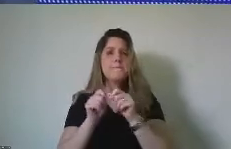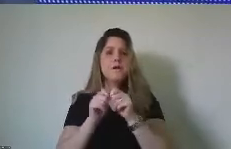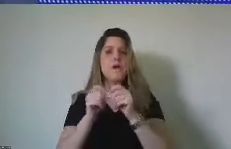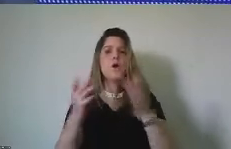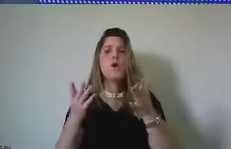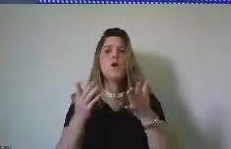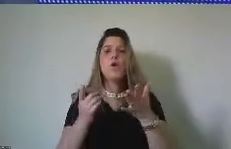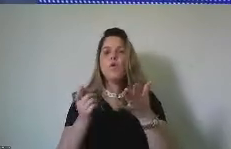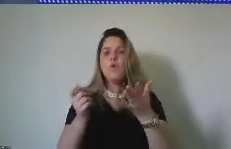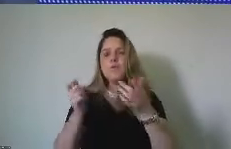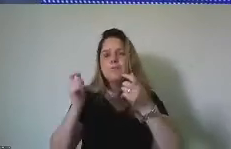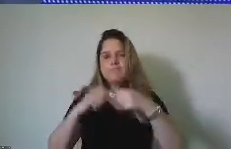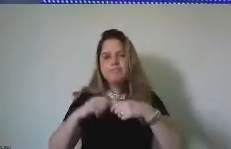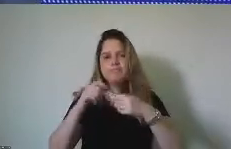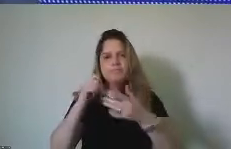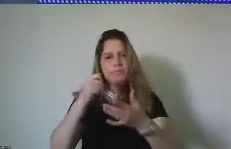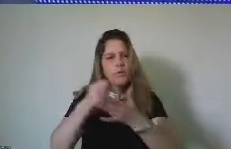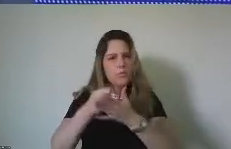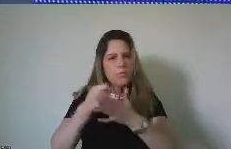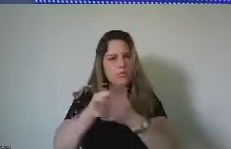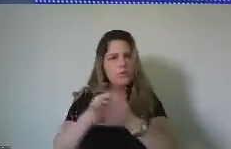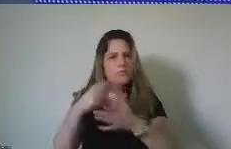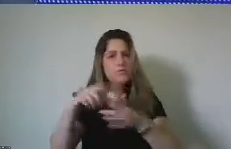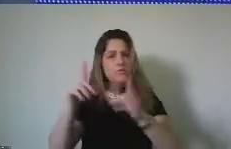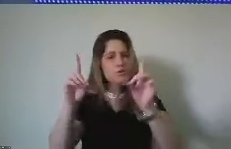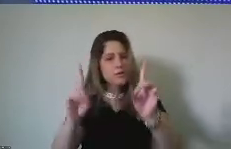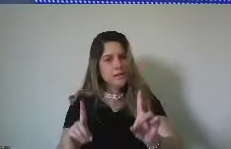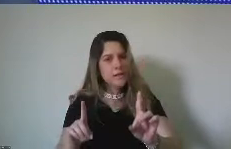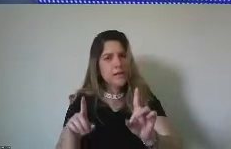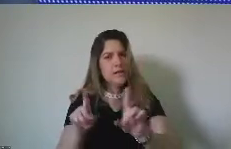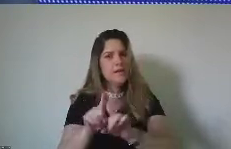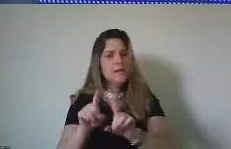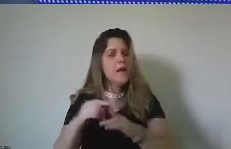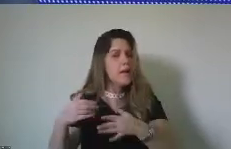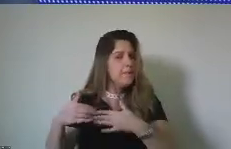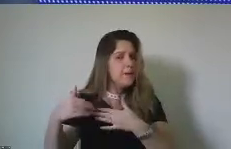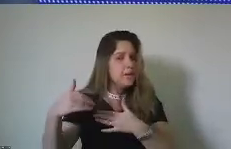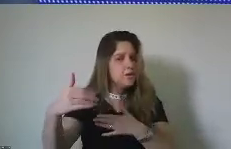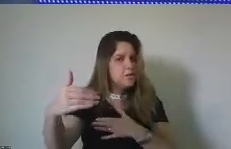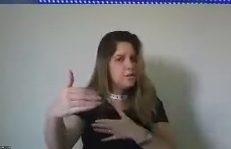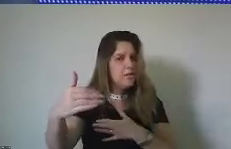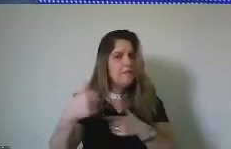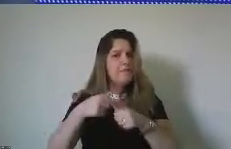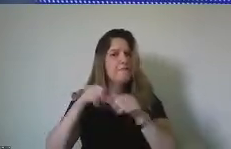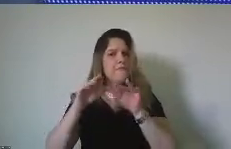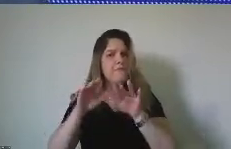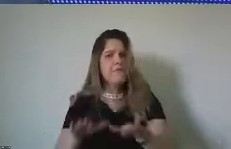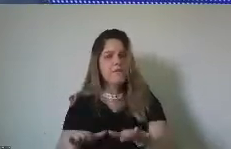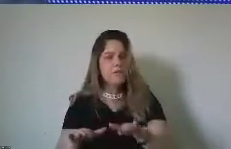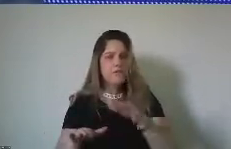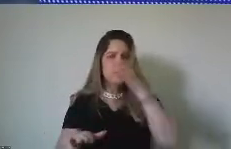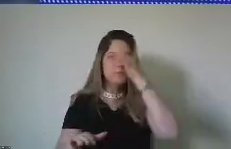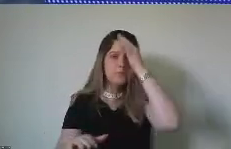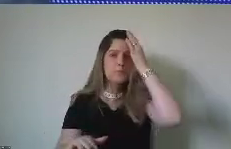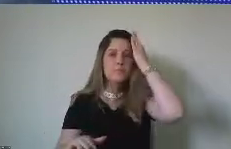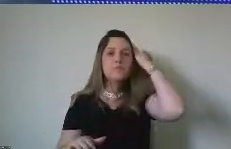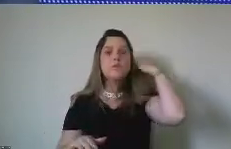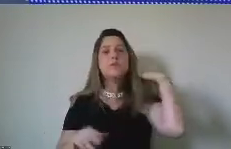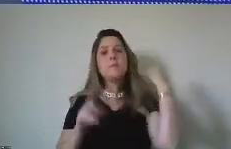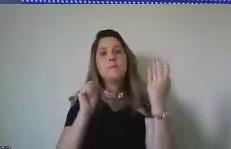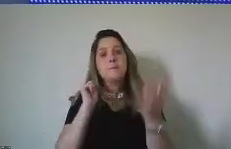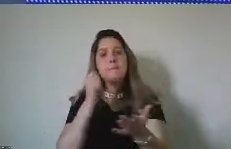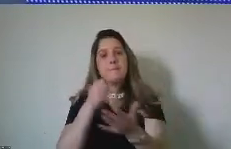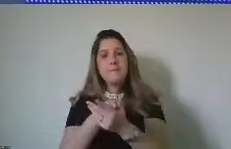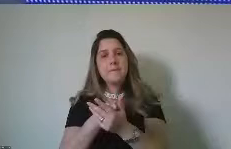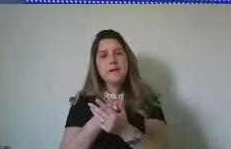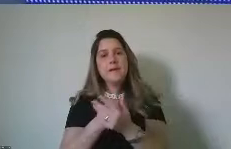uma bacia remuneração com direito a receita a partir daí fica um vácuo né do período